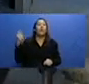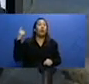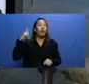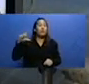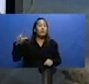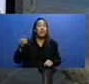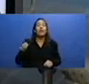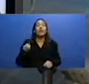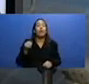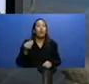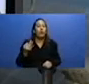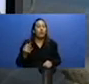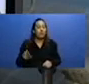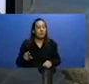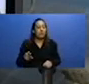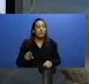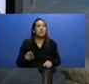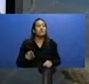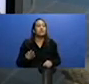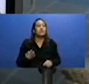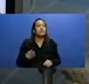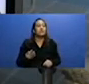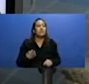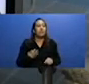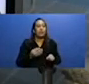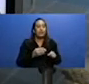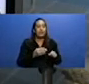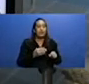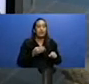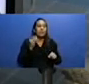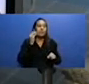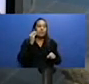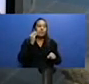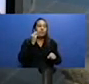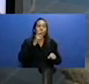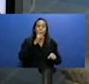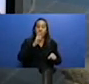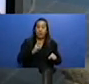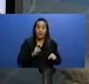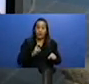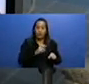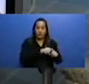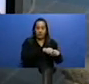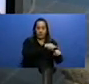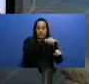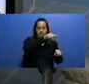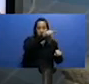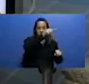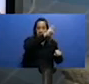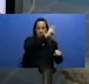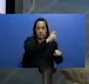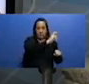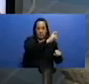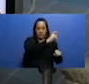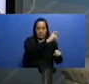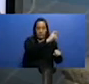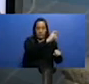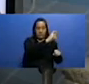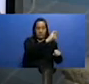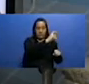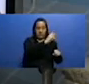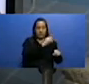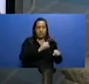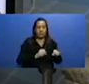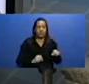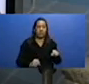dar 6 no dado, existem 5 possibilidades. Fui até o 5.